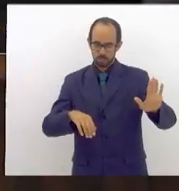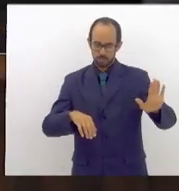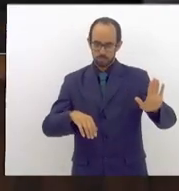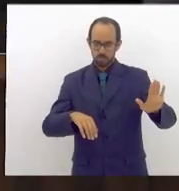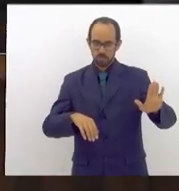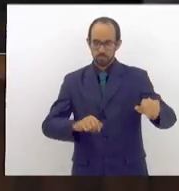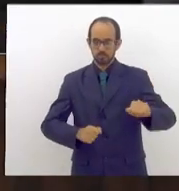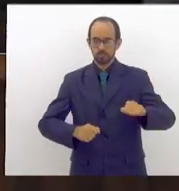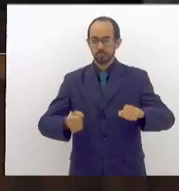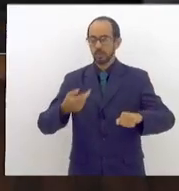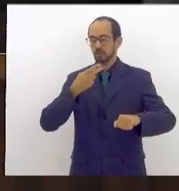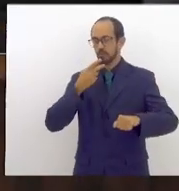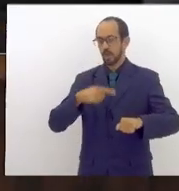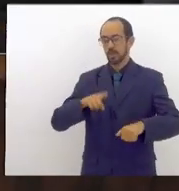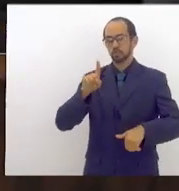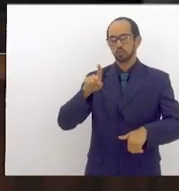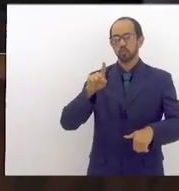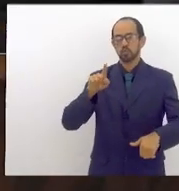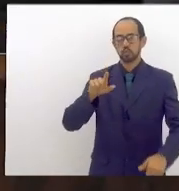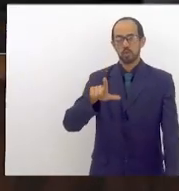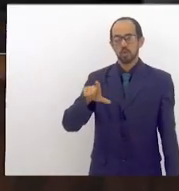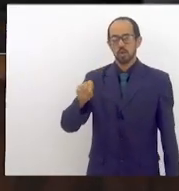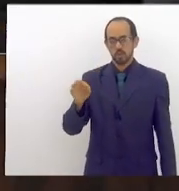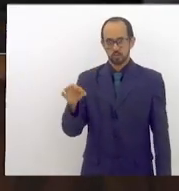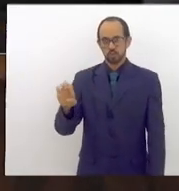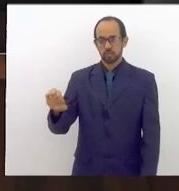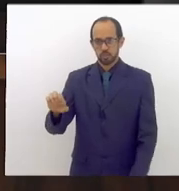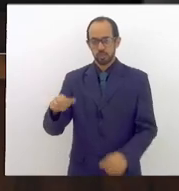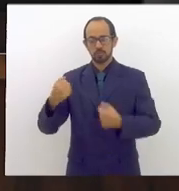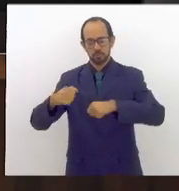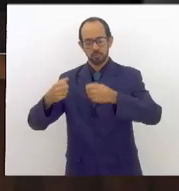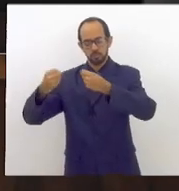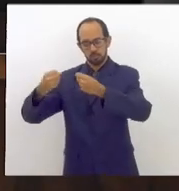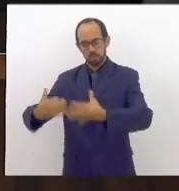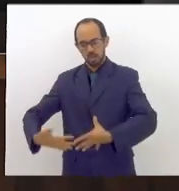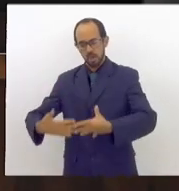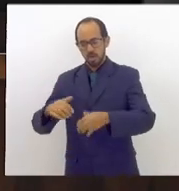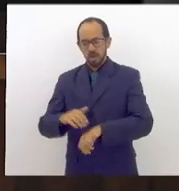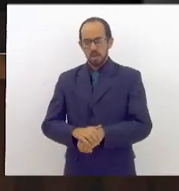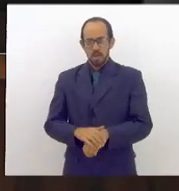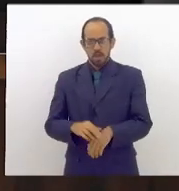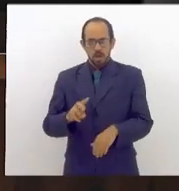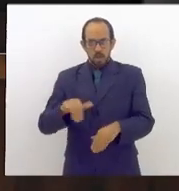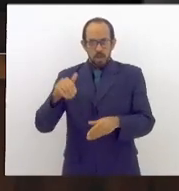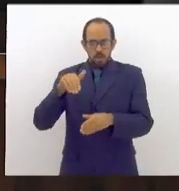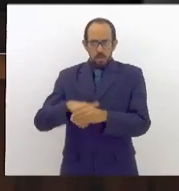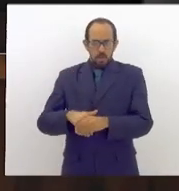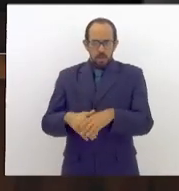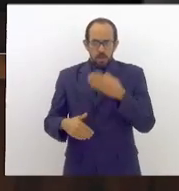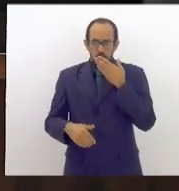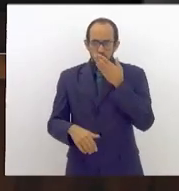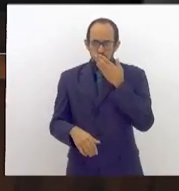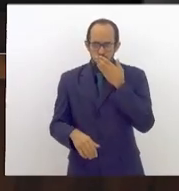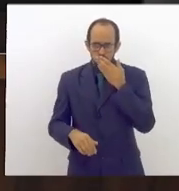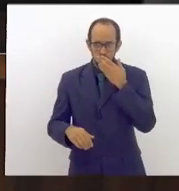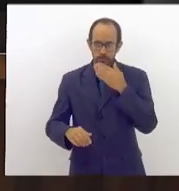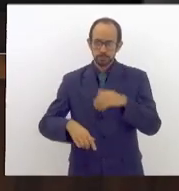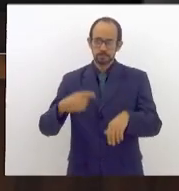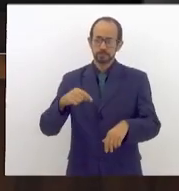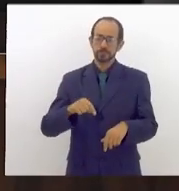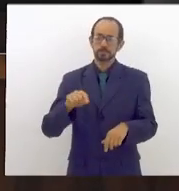ele cita um lote logicamente esse lote tem que ter memorial descritivo a gente vai votar qualquer solução aqui eu só vou